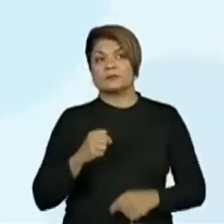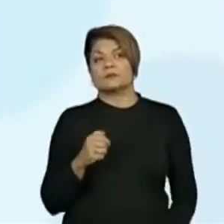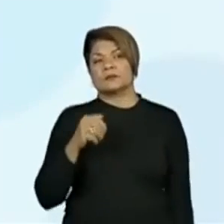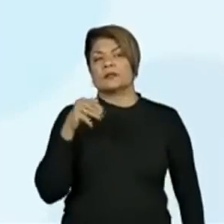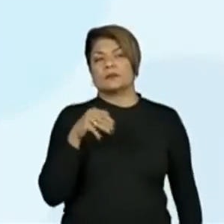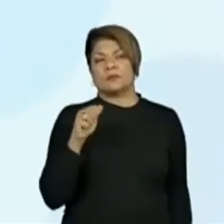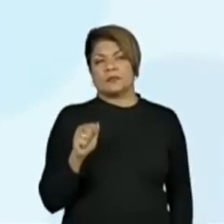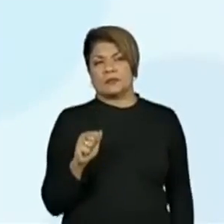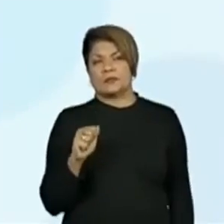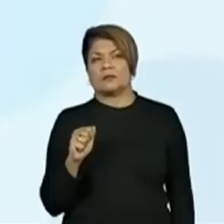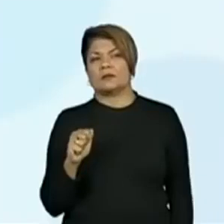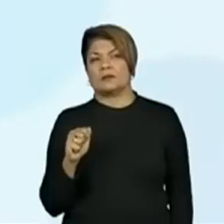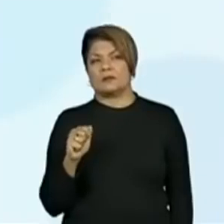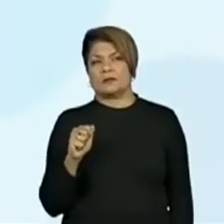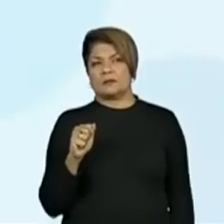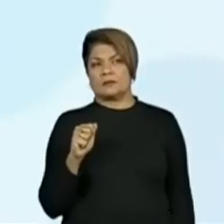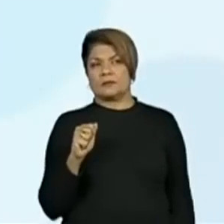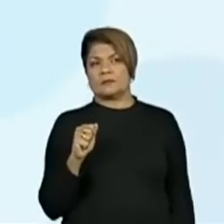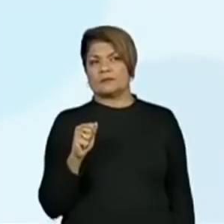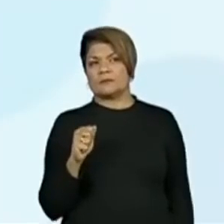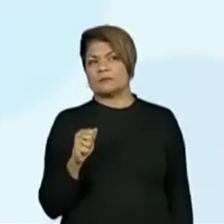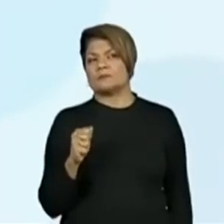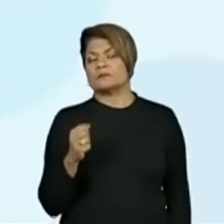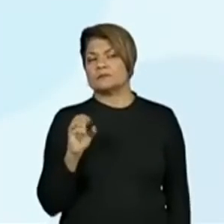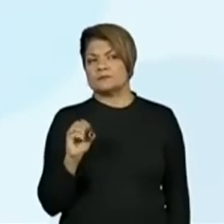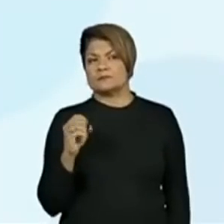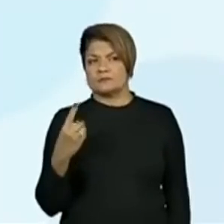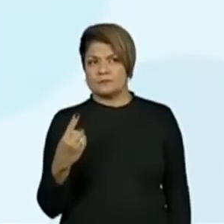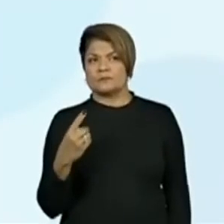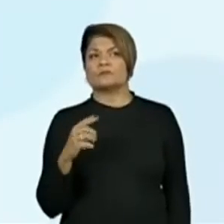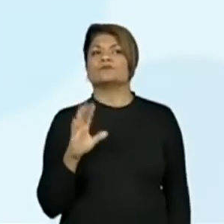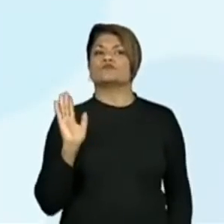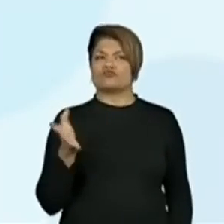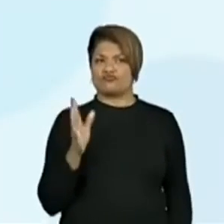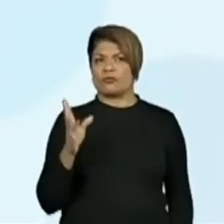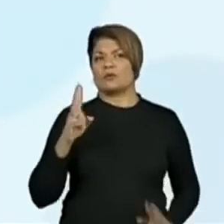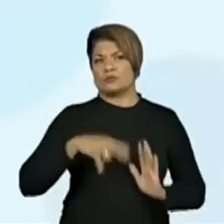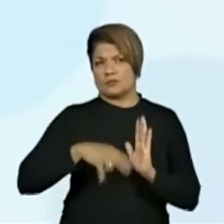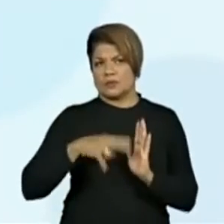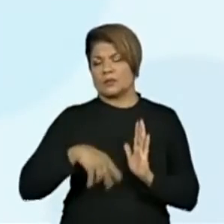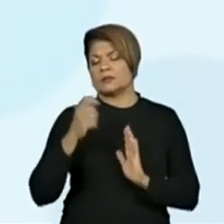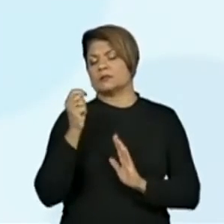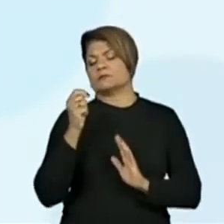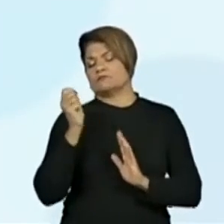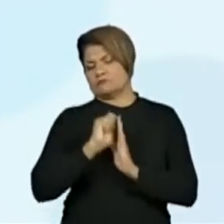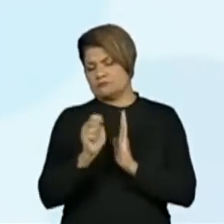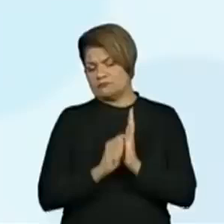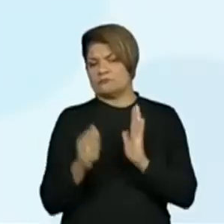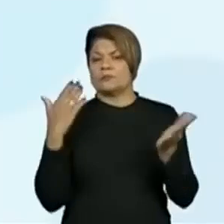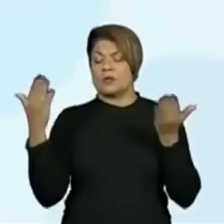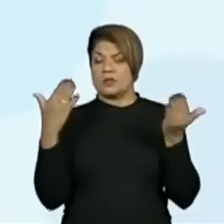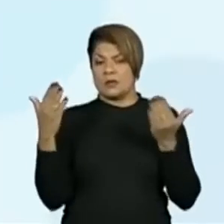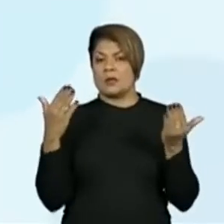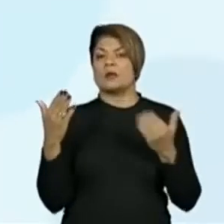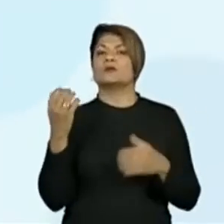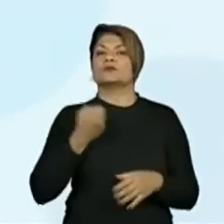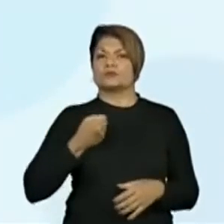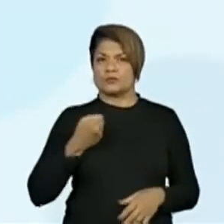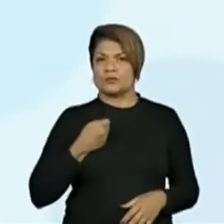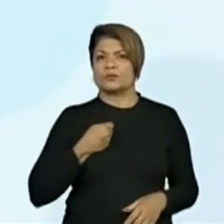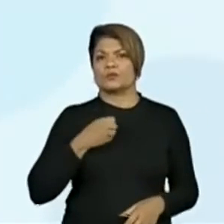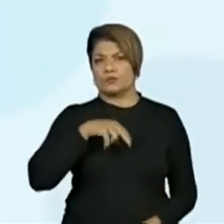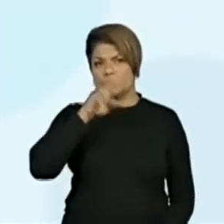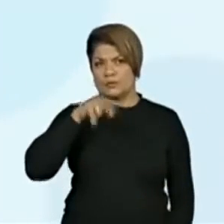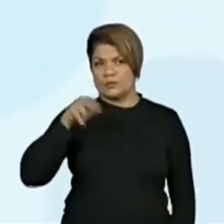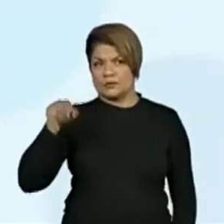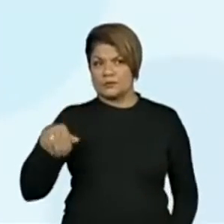EF03MA01, que é a que a gente já estava utilizando na aula 1, ler, escrever e comparar números naturais até a ordem da unidade